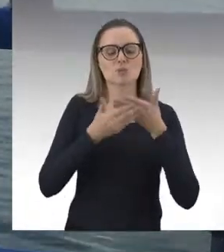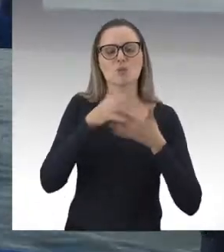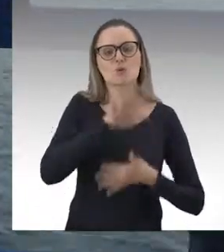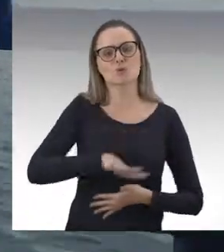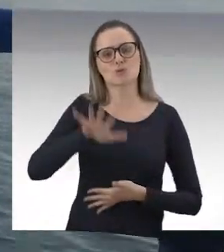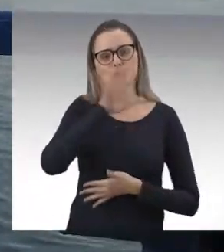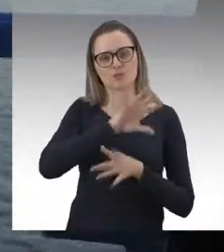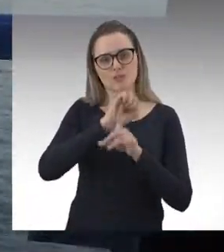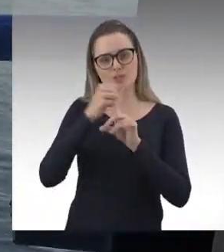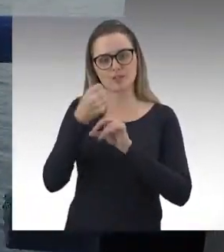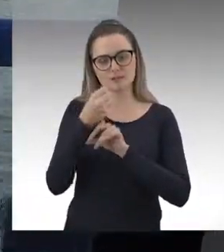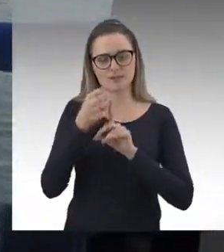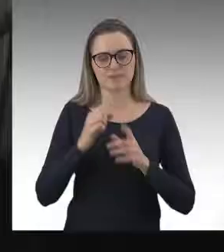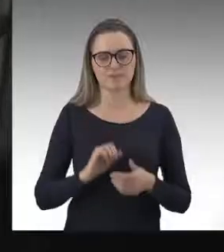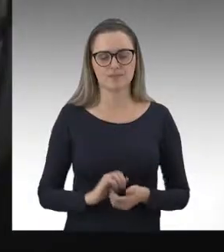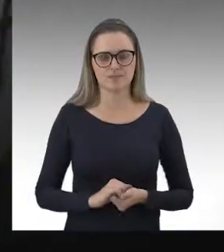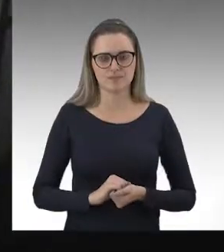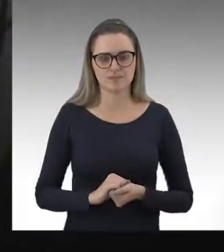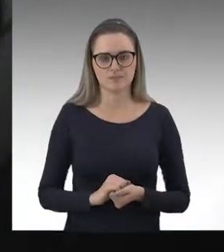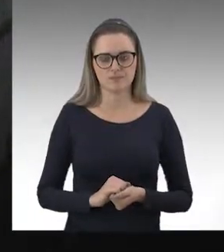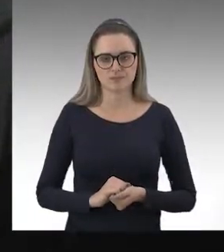né?